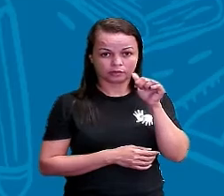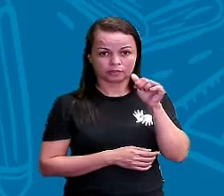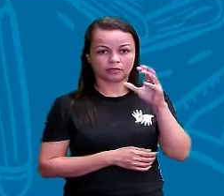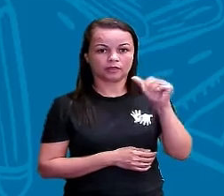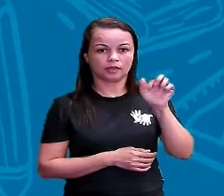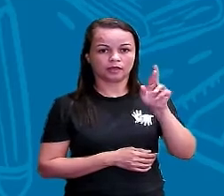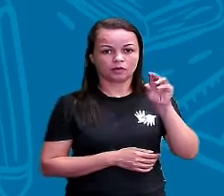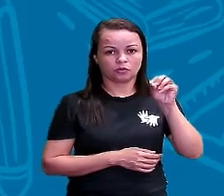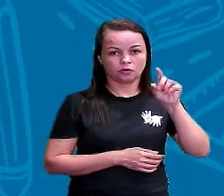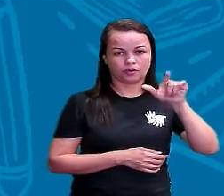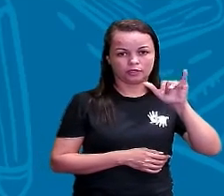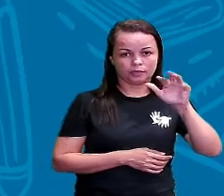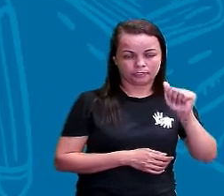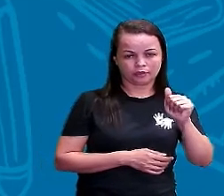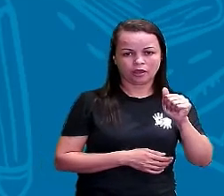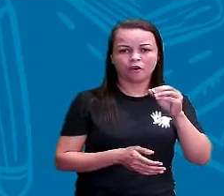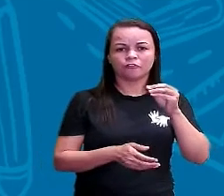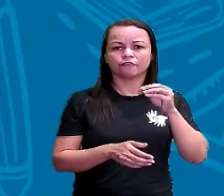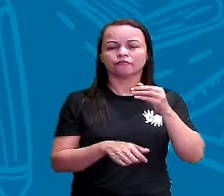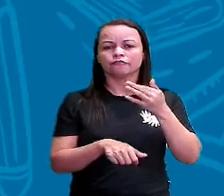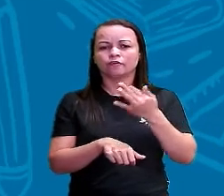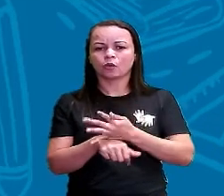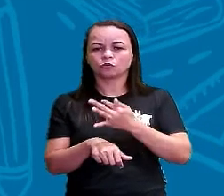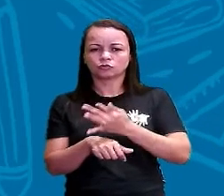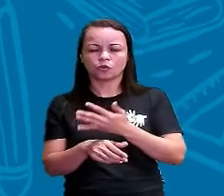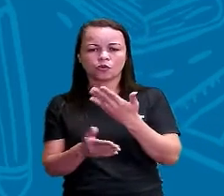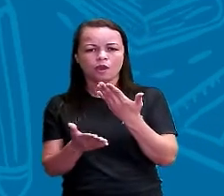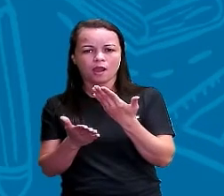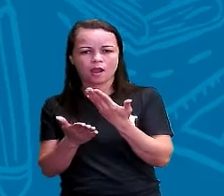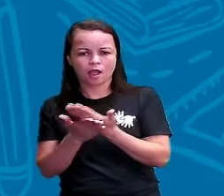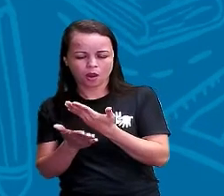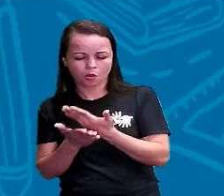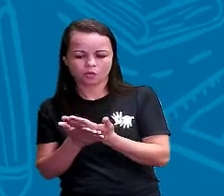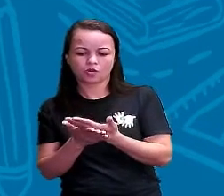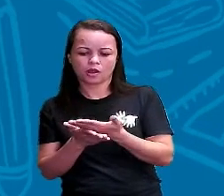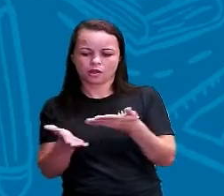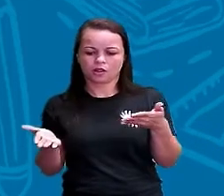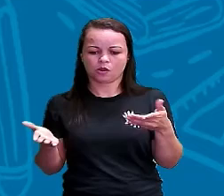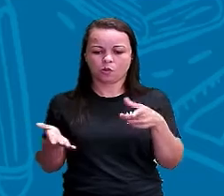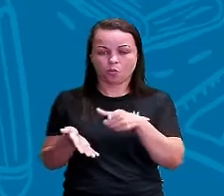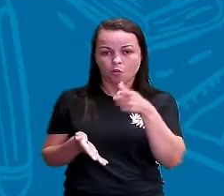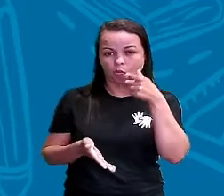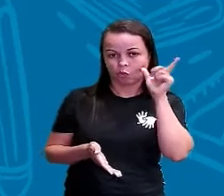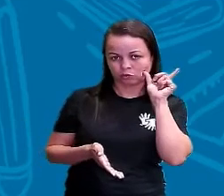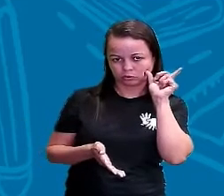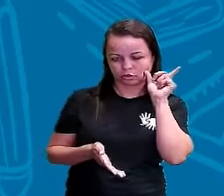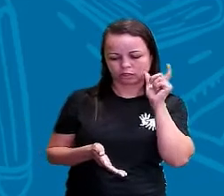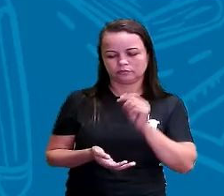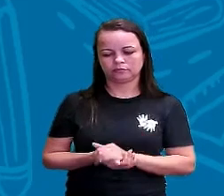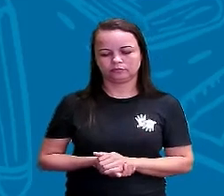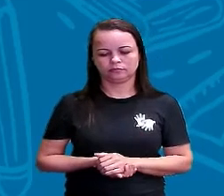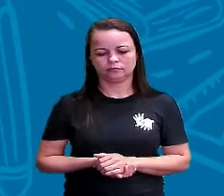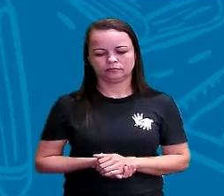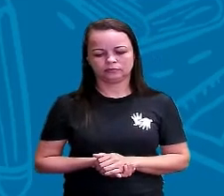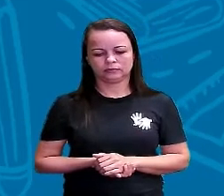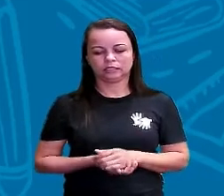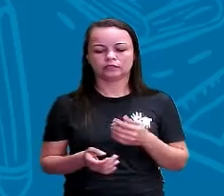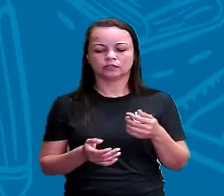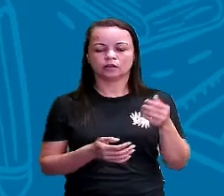não estava se sentindo bem. Então, como Carolina não estava se sentindo bem, ela faltou a aula ontem.